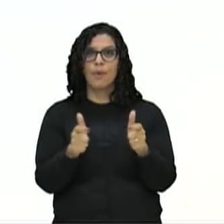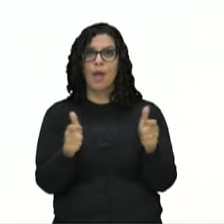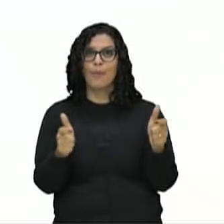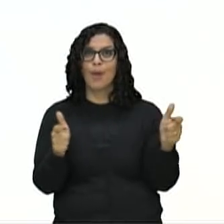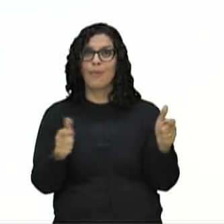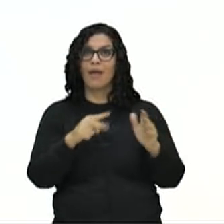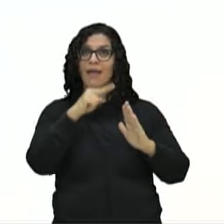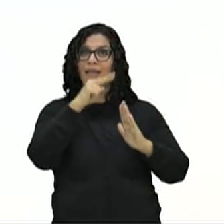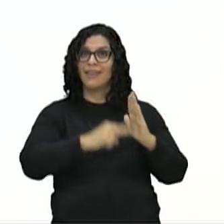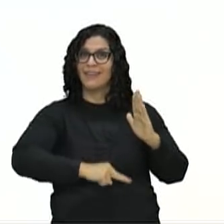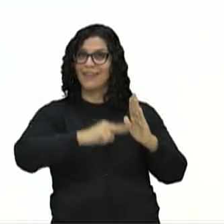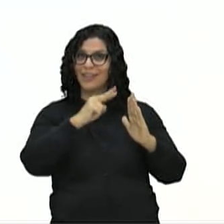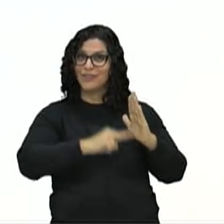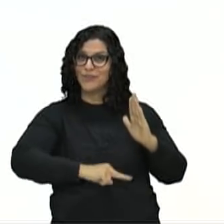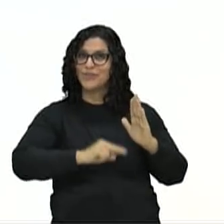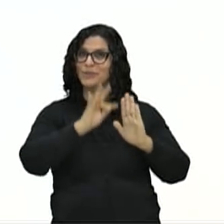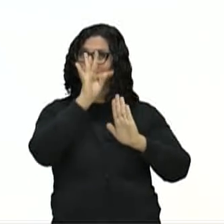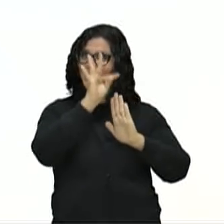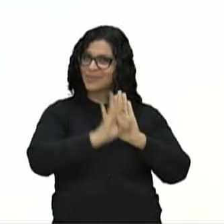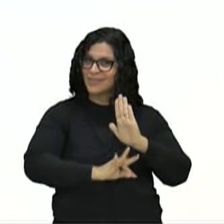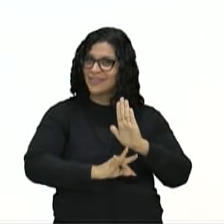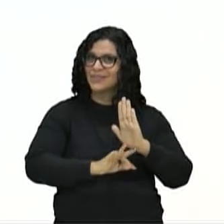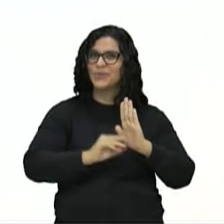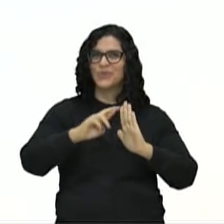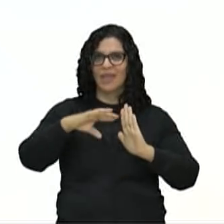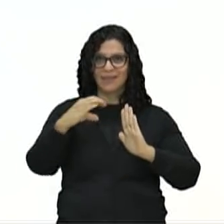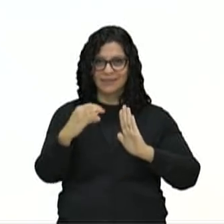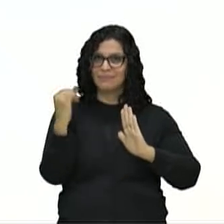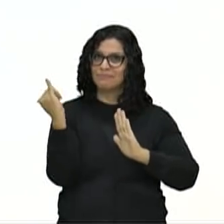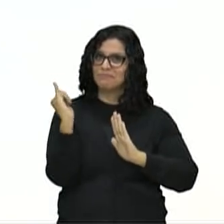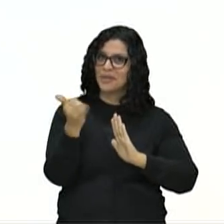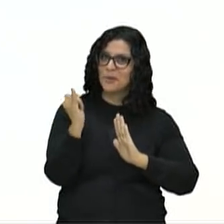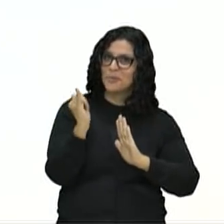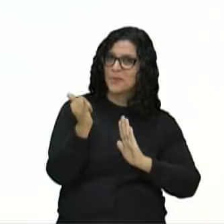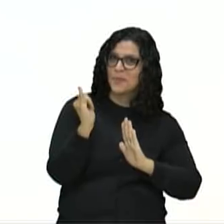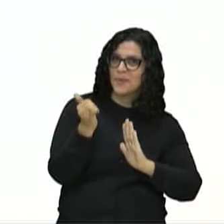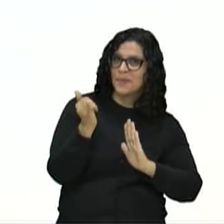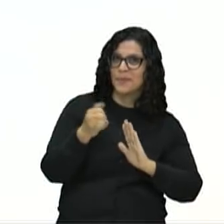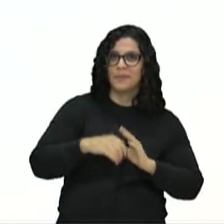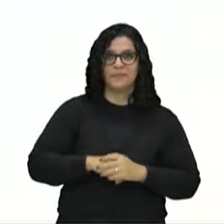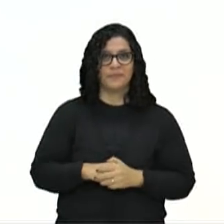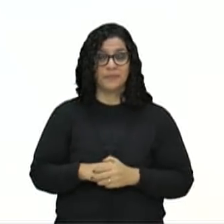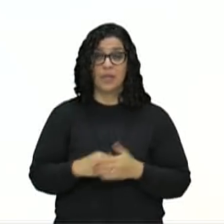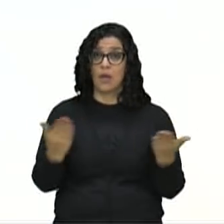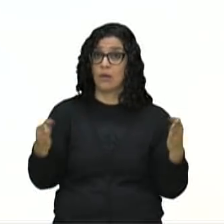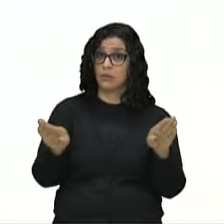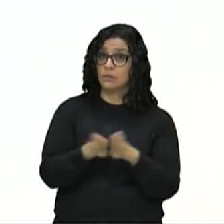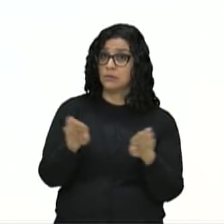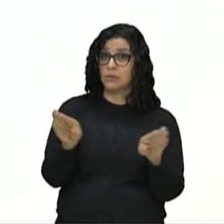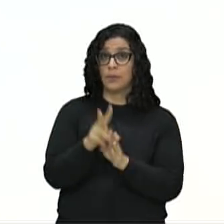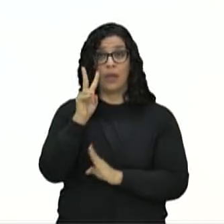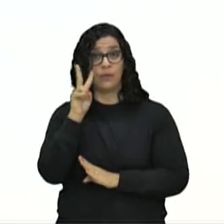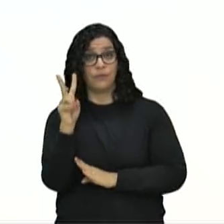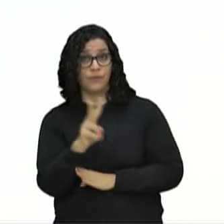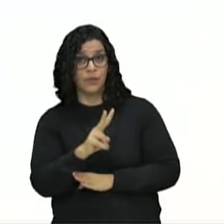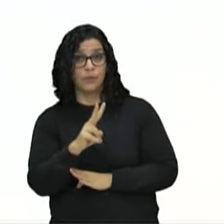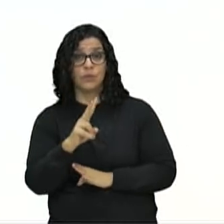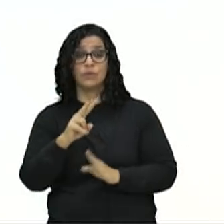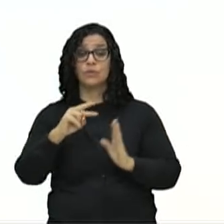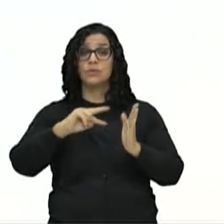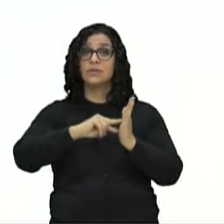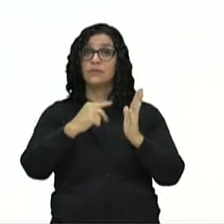leitura sobre o romance de aventura, que conta a história de Robinson Crusoe. Também vimos que o sentido